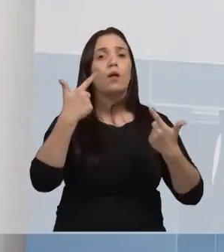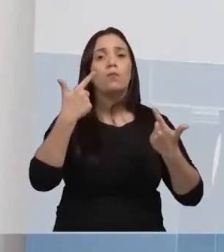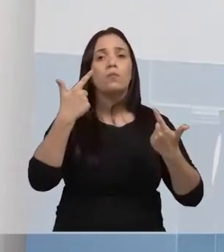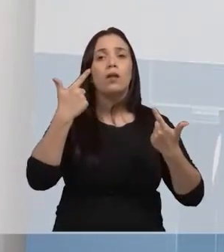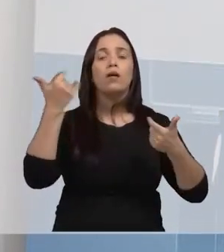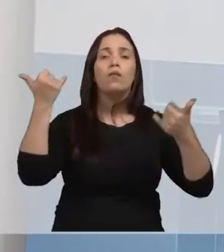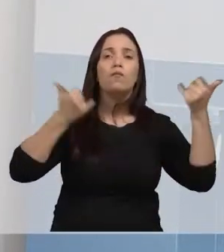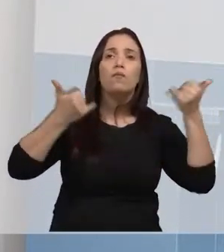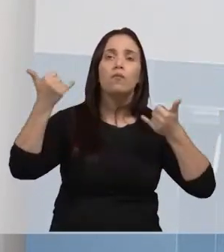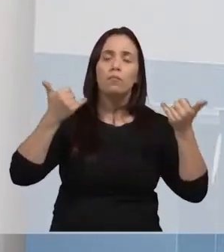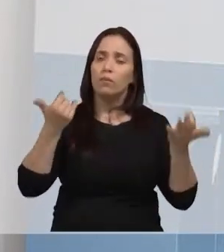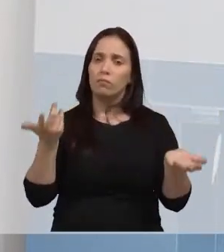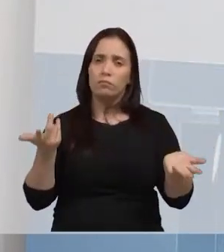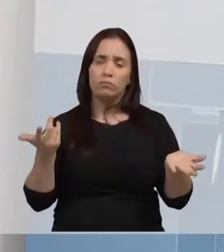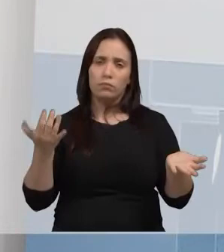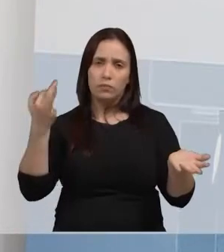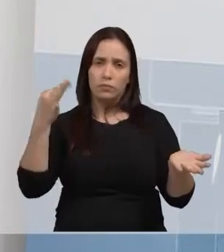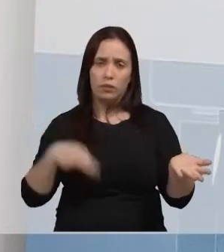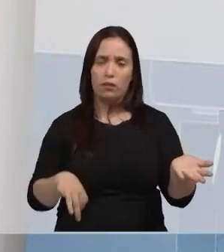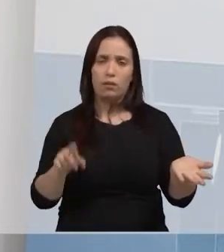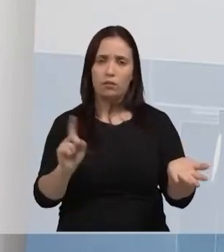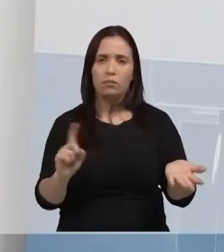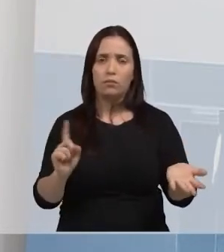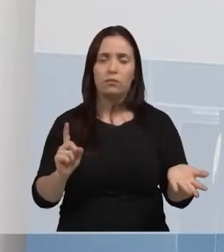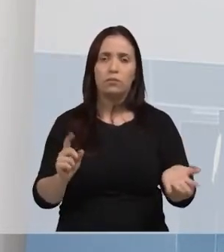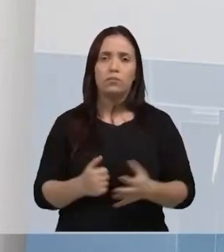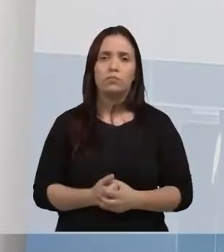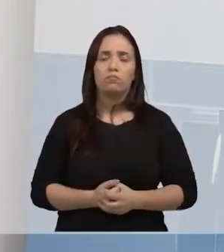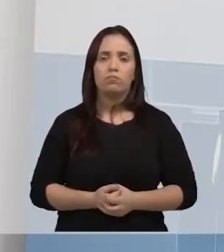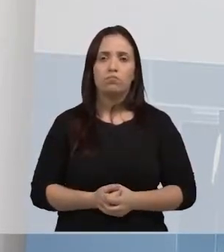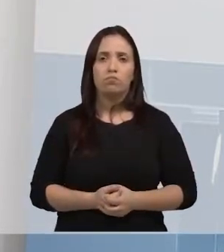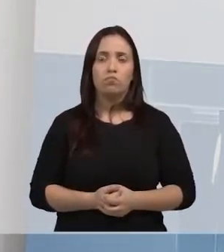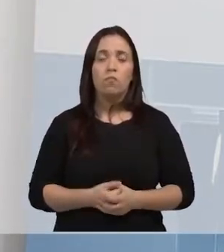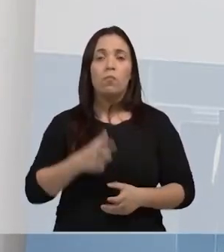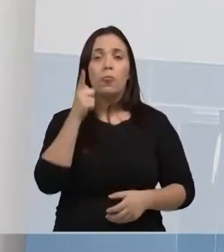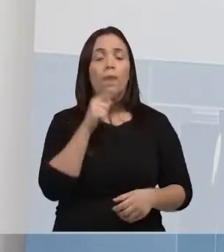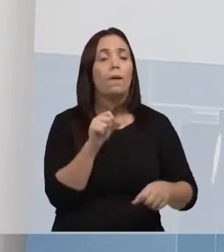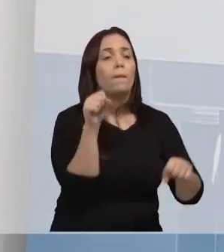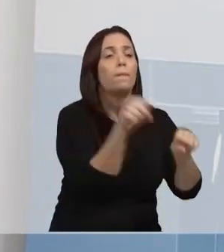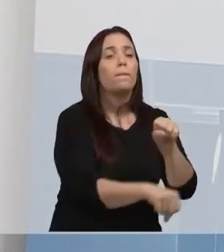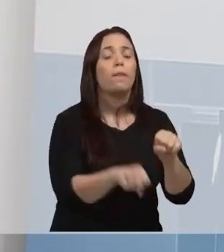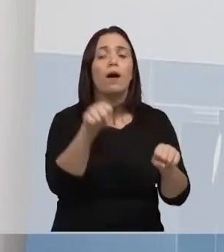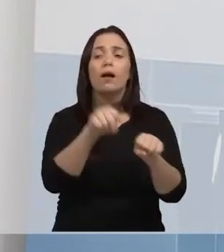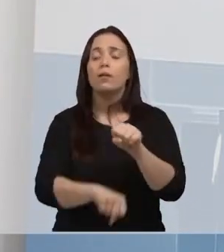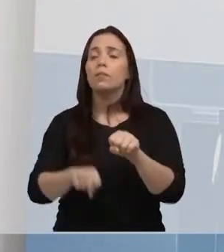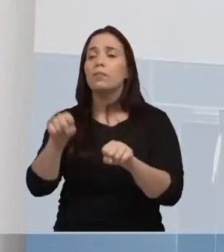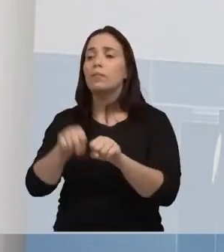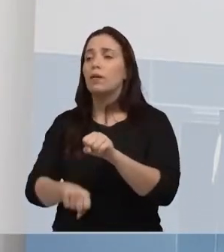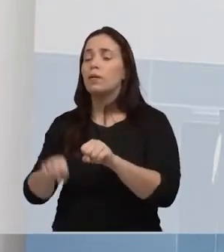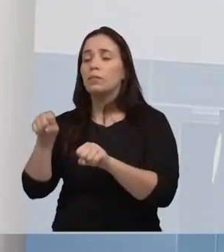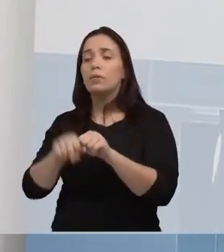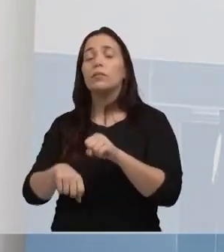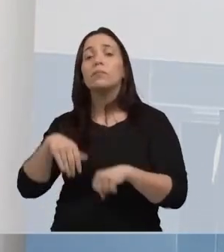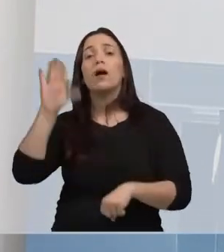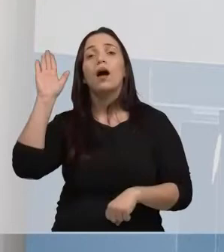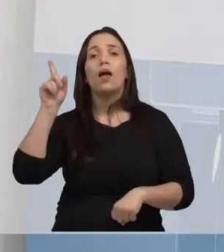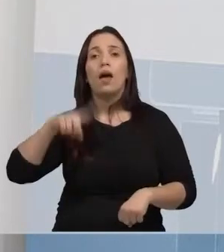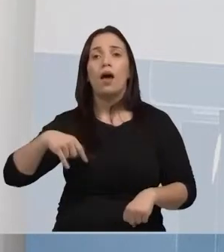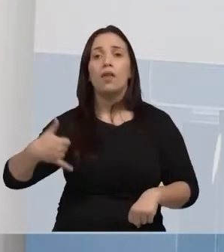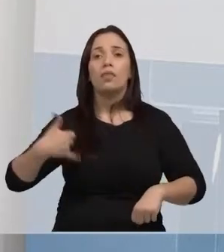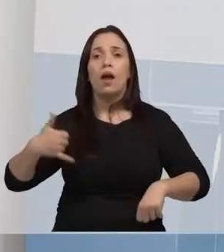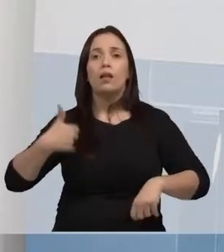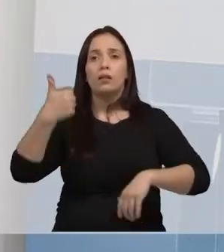governador, seja o general, seja um coronel, seja um capitão, seja o Hulk, seja o